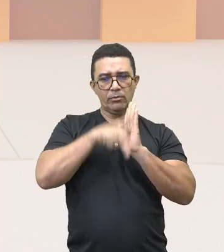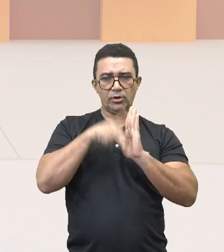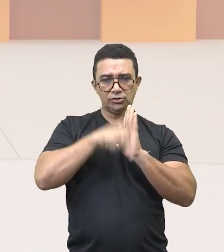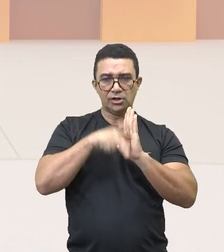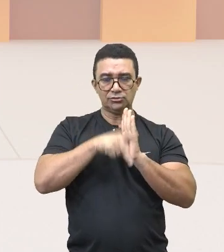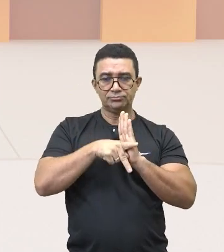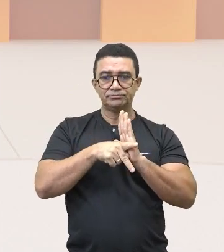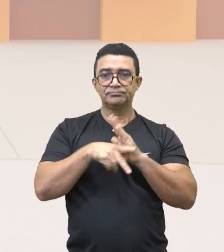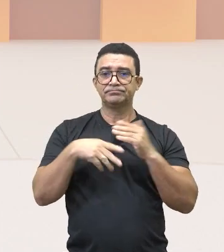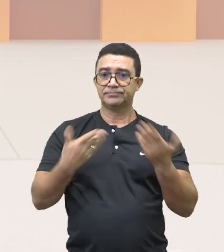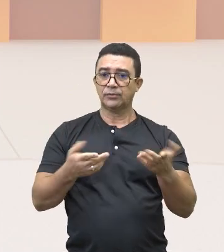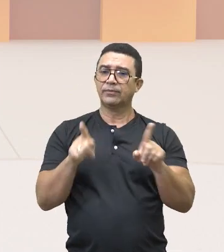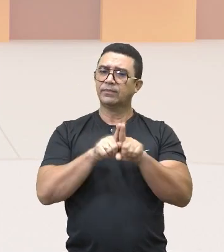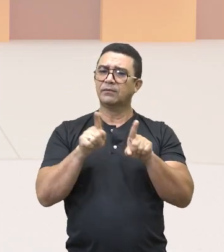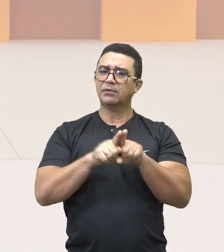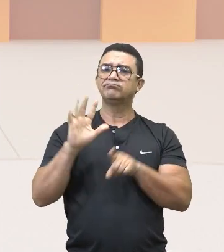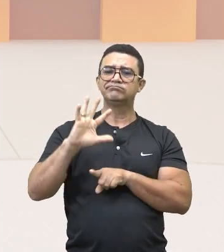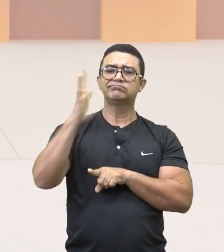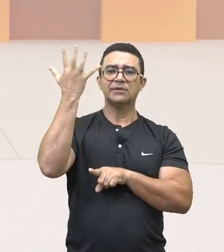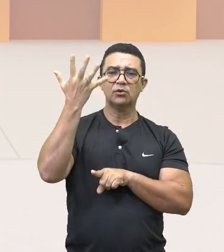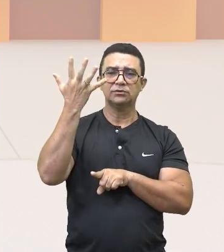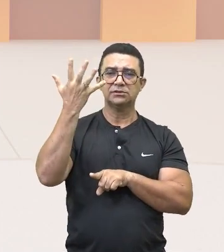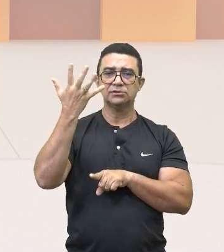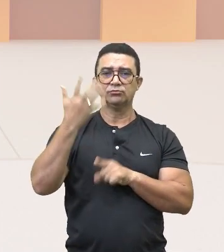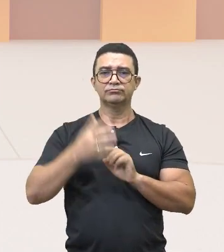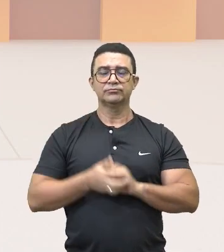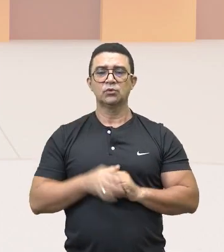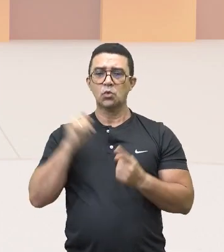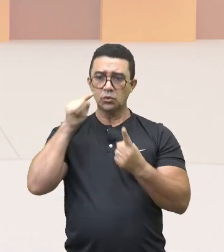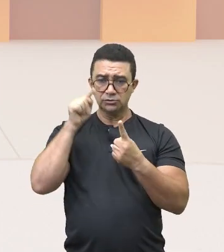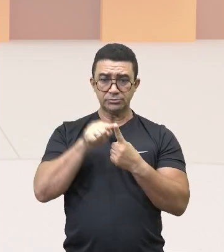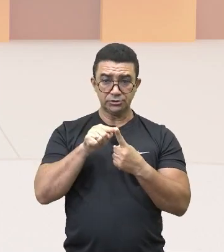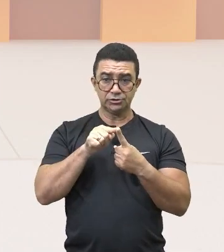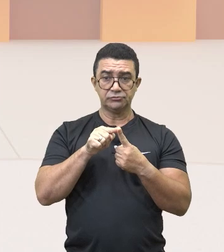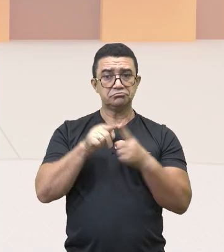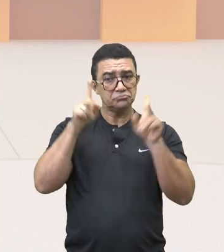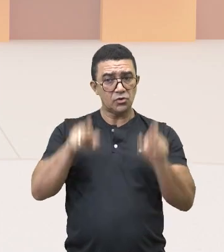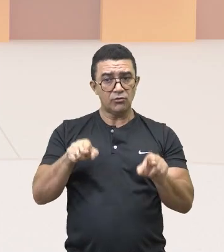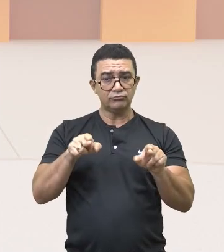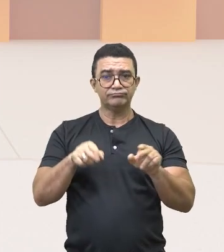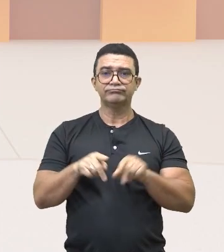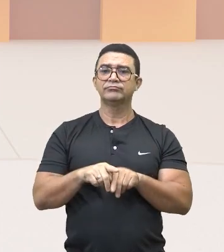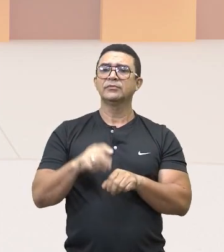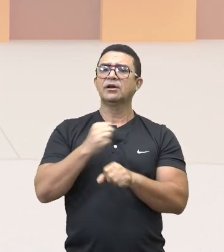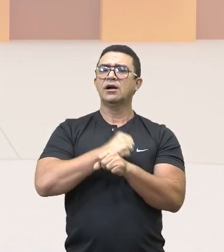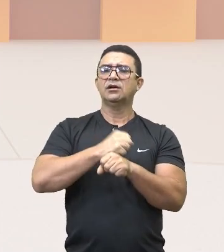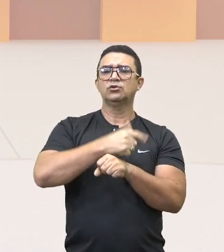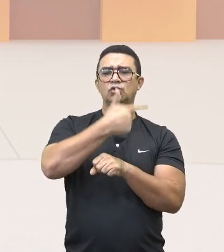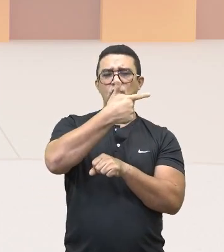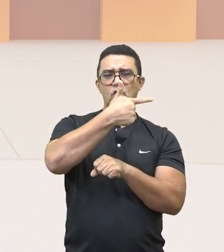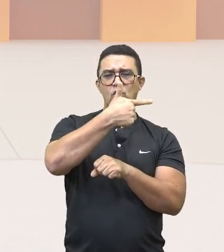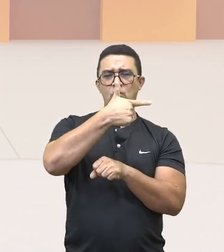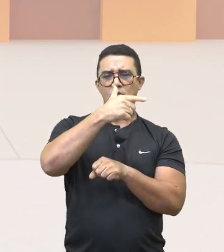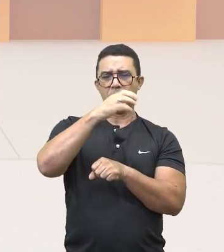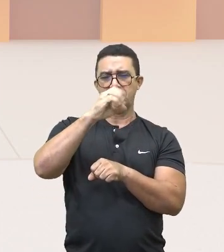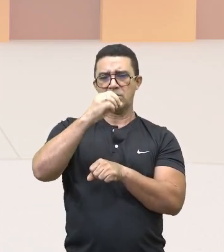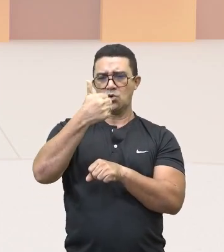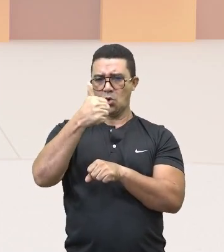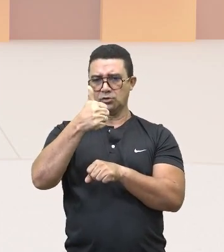Henrique Cardoso, também aconteceram nesse sentido, né? Em 2011 surge o PAC 2, a gente vai ver até